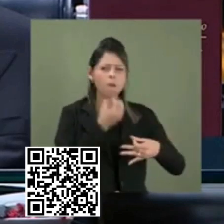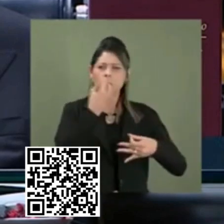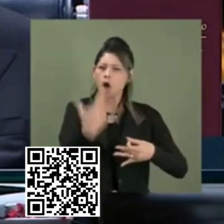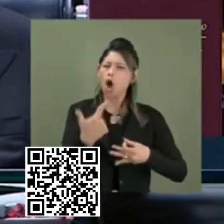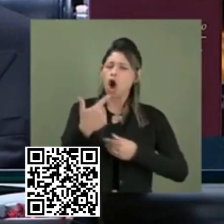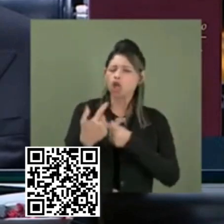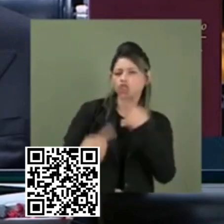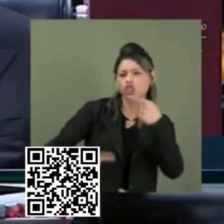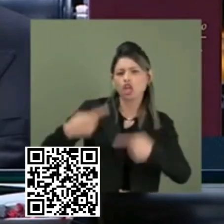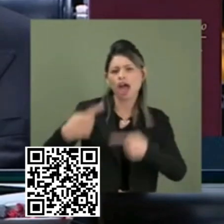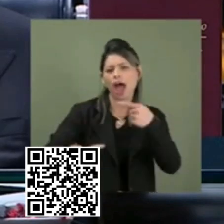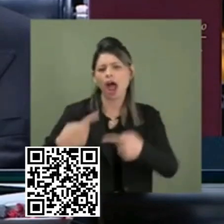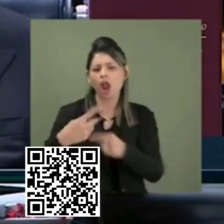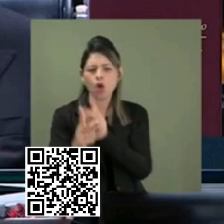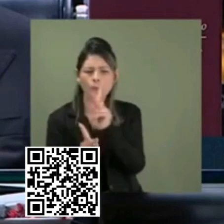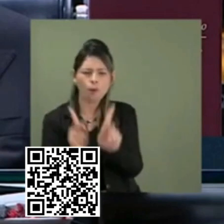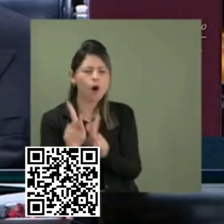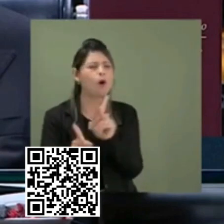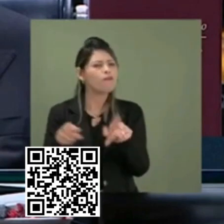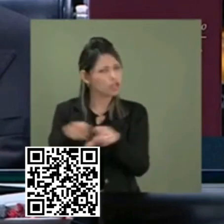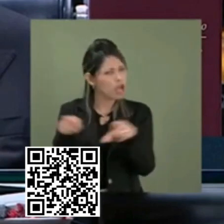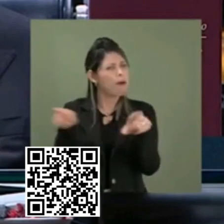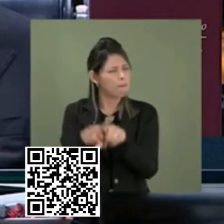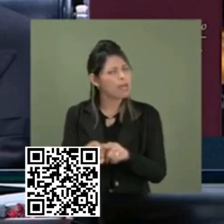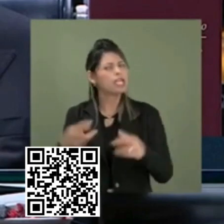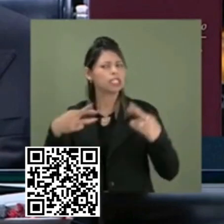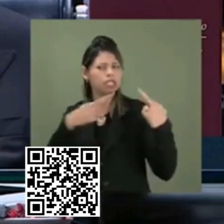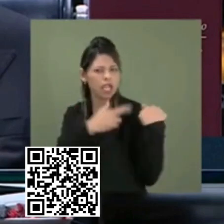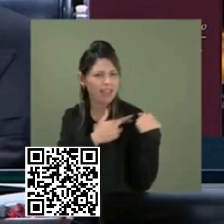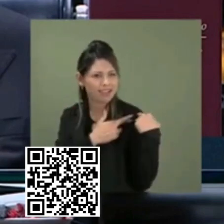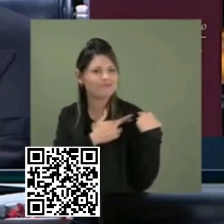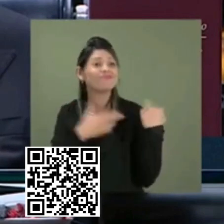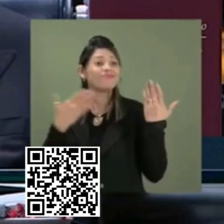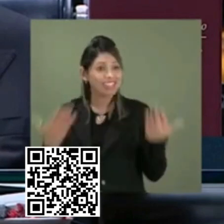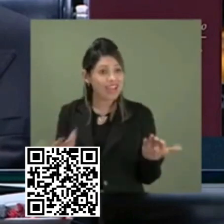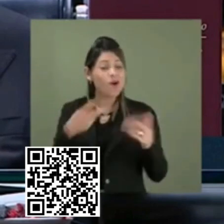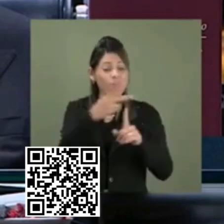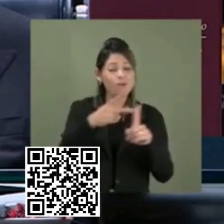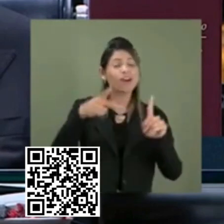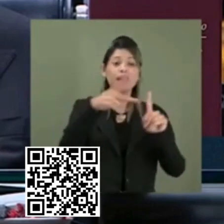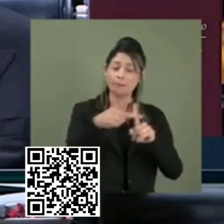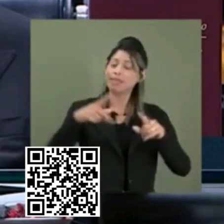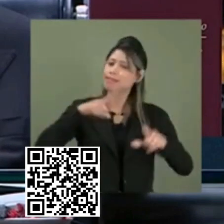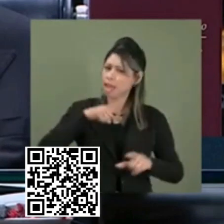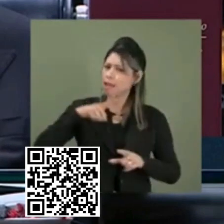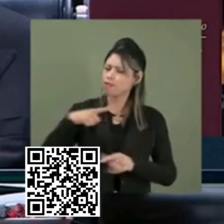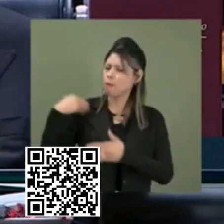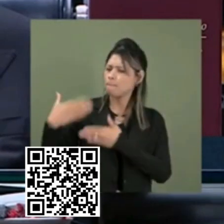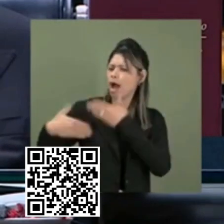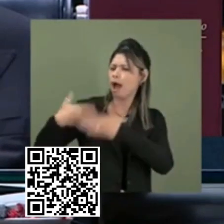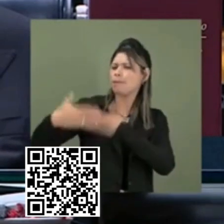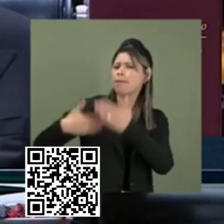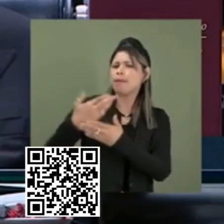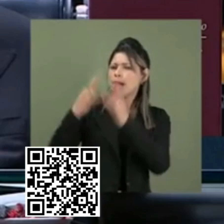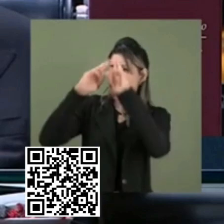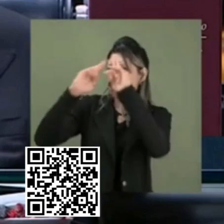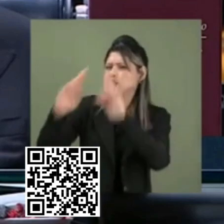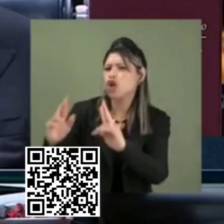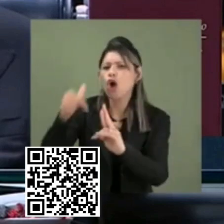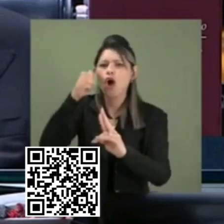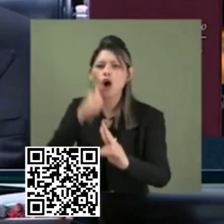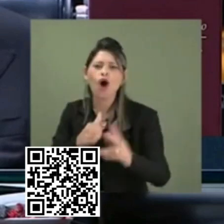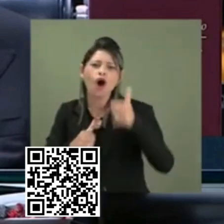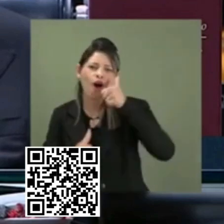diálogo com o povo e cioso de suas responsabilidades. Um parlamento que traga os cidadãos e cidadãs para o